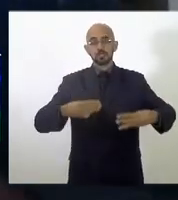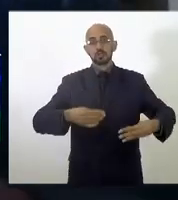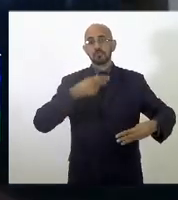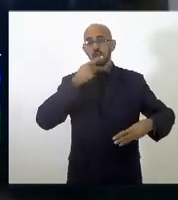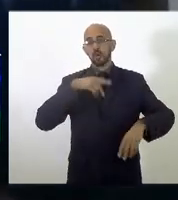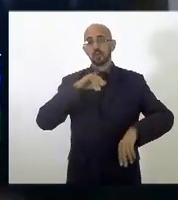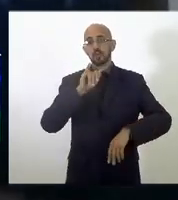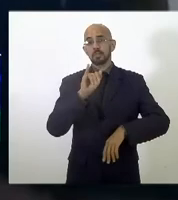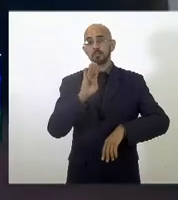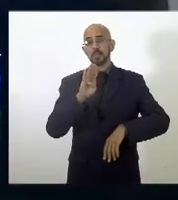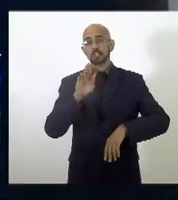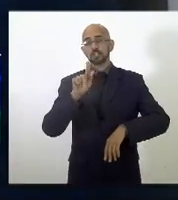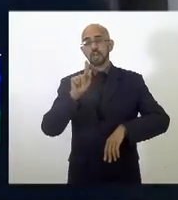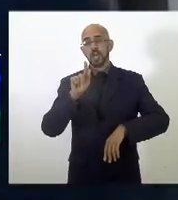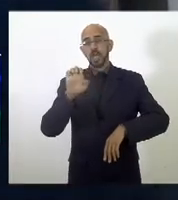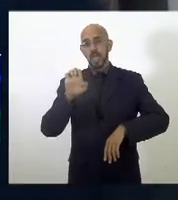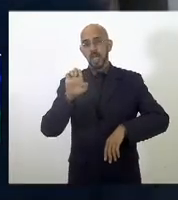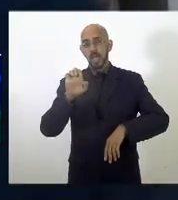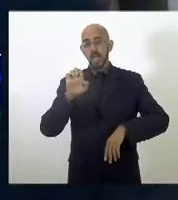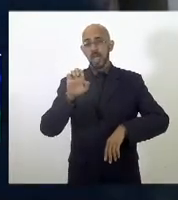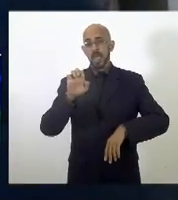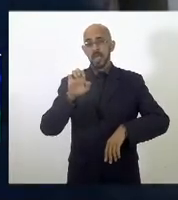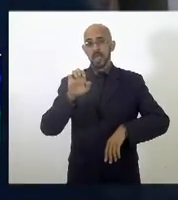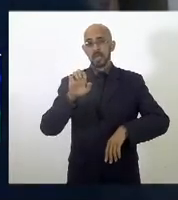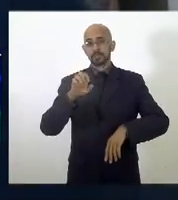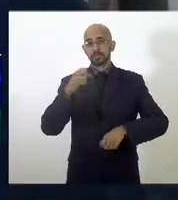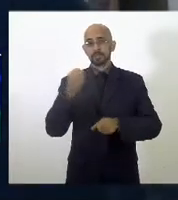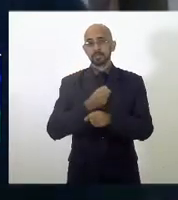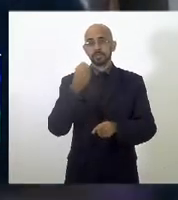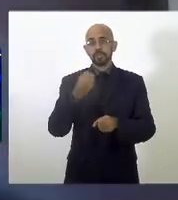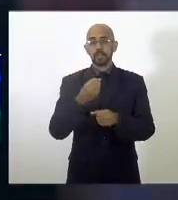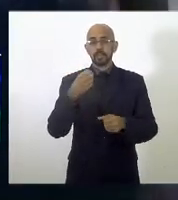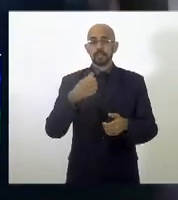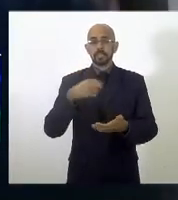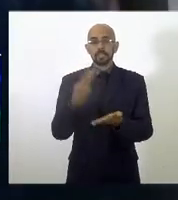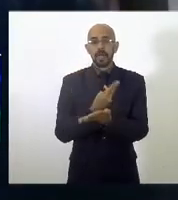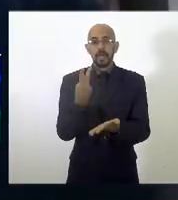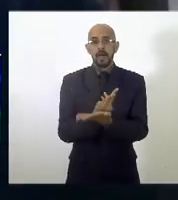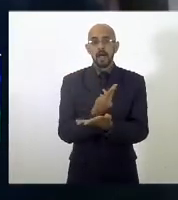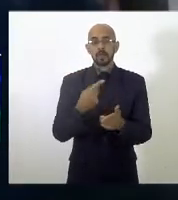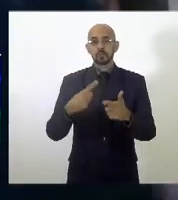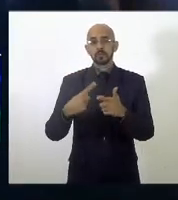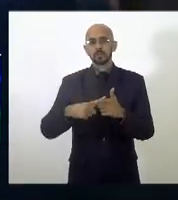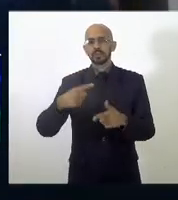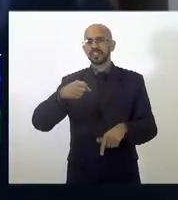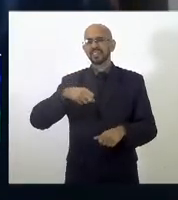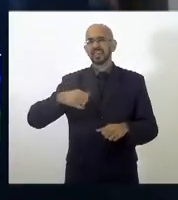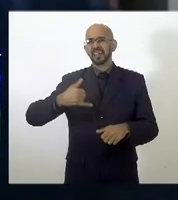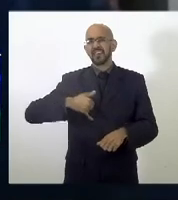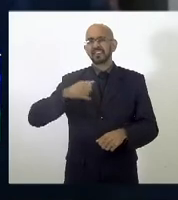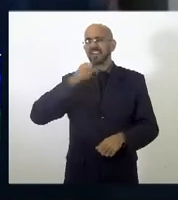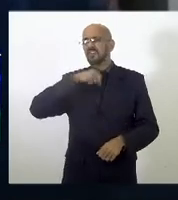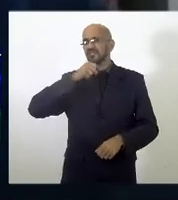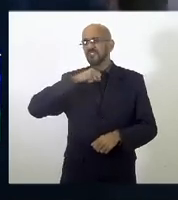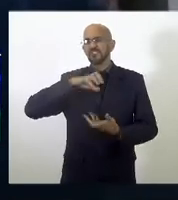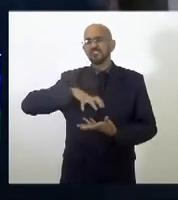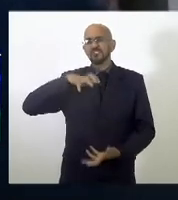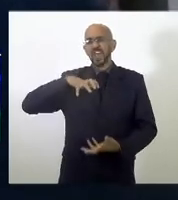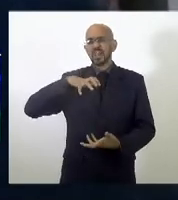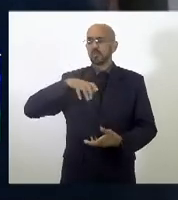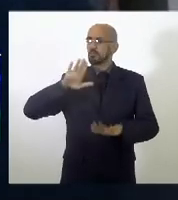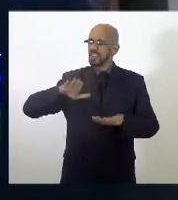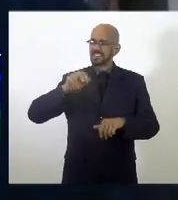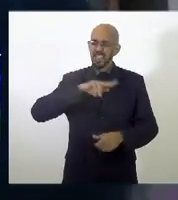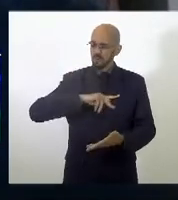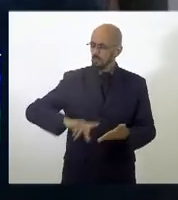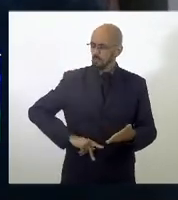do desemprego de milhões de pessoas que estão na informalidade. Quem está na idade da pedra lascada é este governo e esse